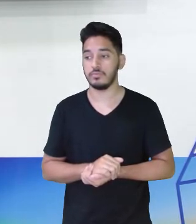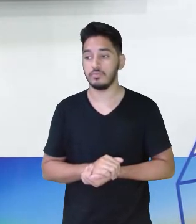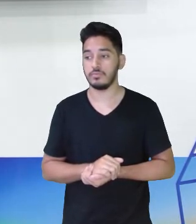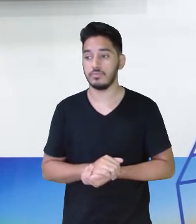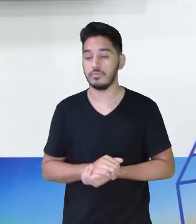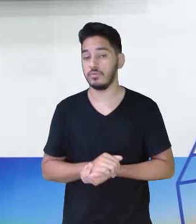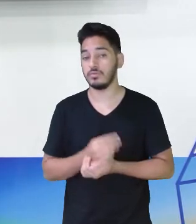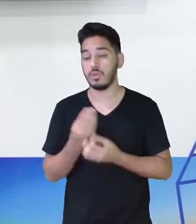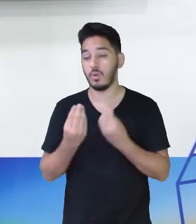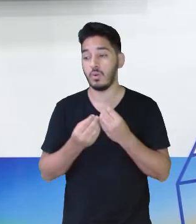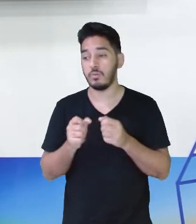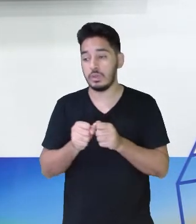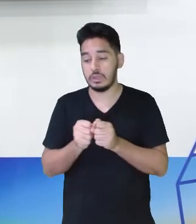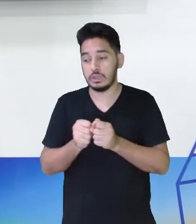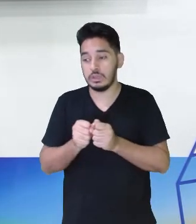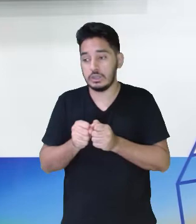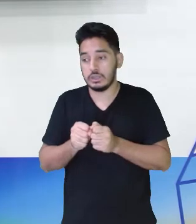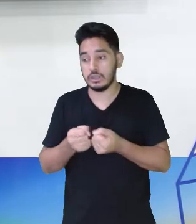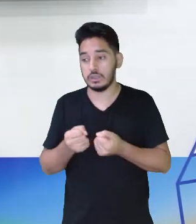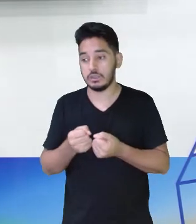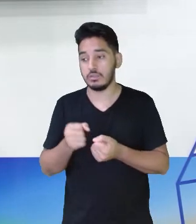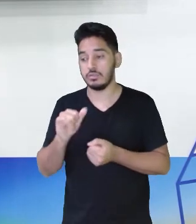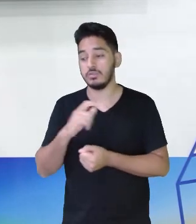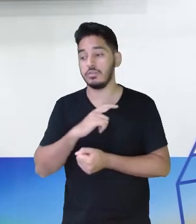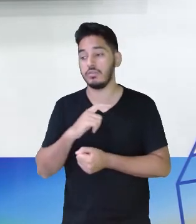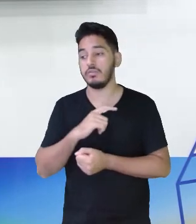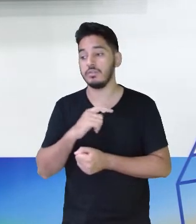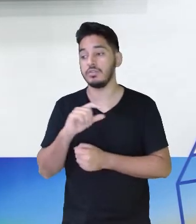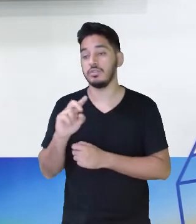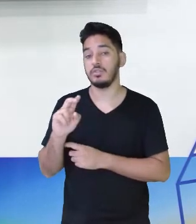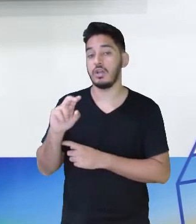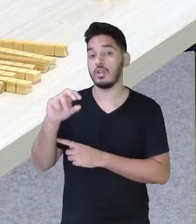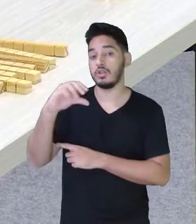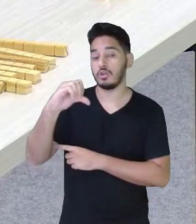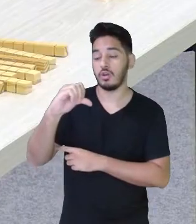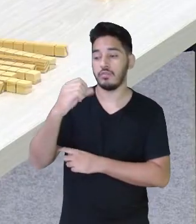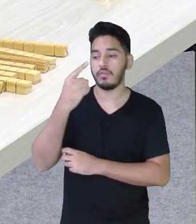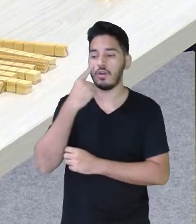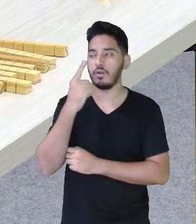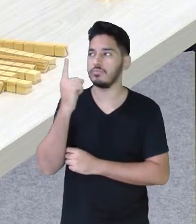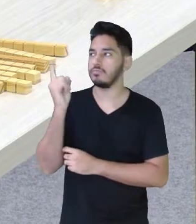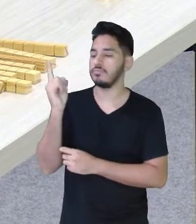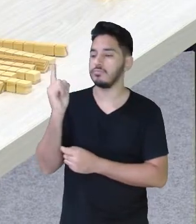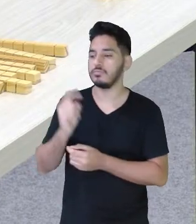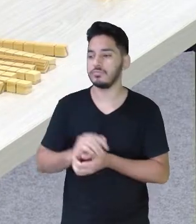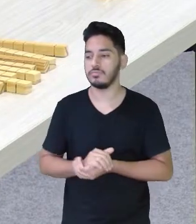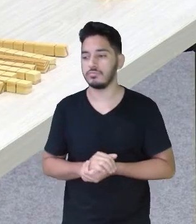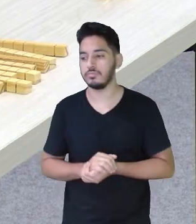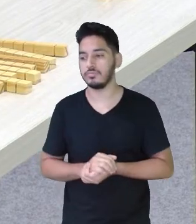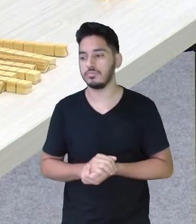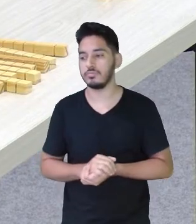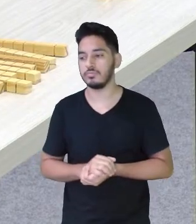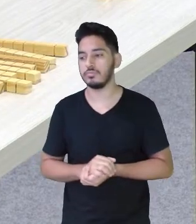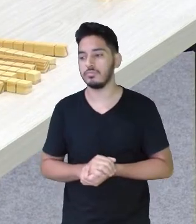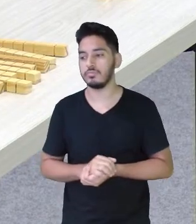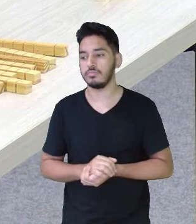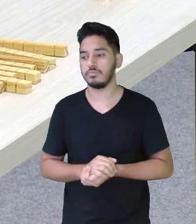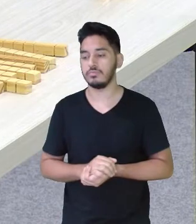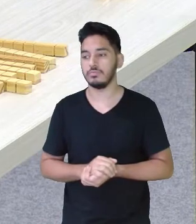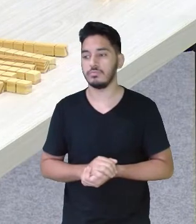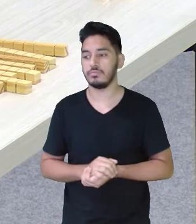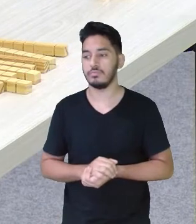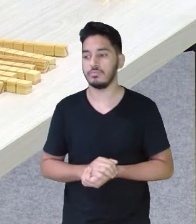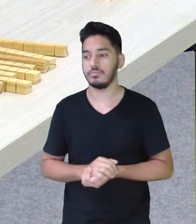como partir, né? Mas é como se tivesse menos. Eu vou colocar um coisinho aqui para vocês saberem que eu só preciso